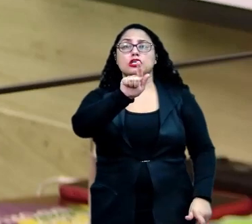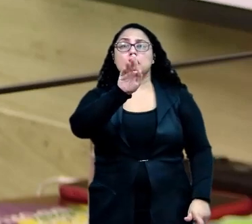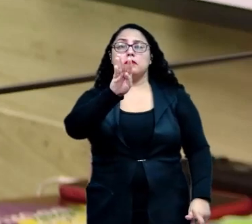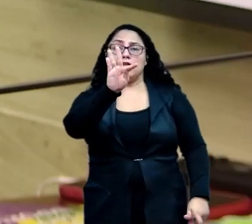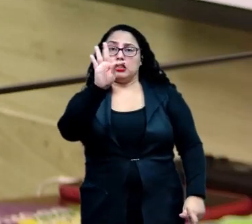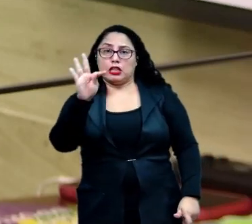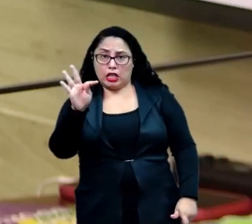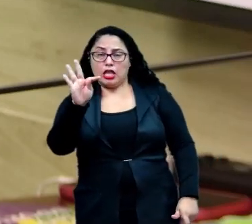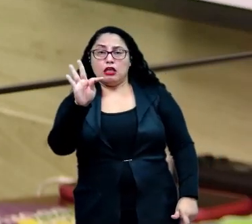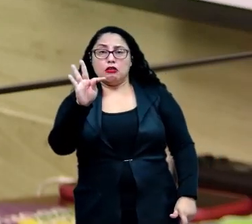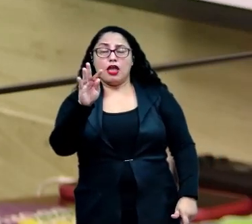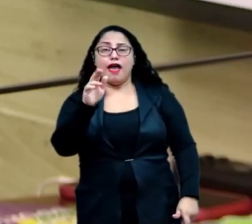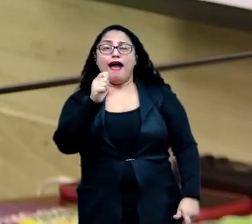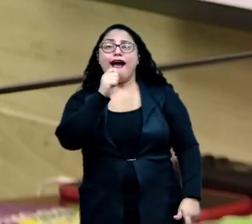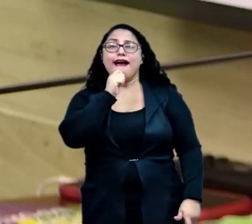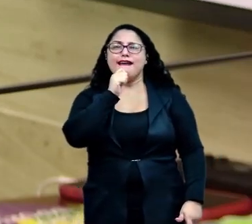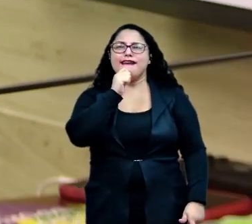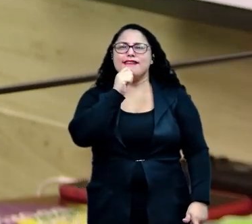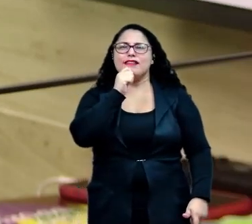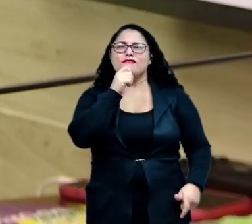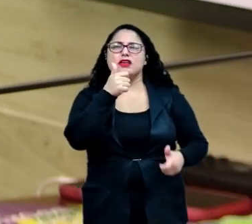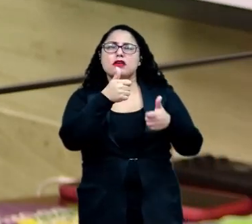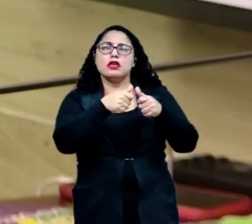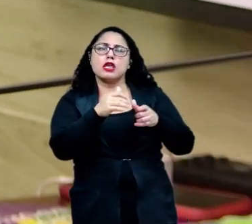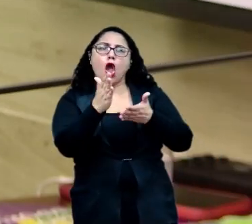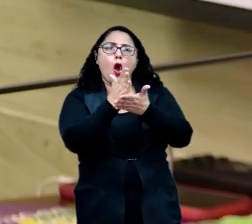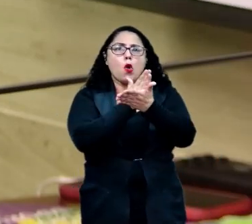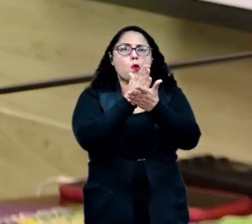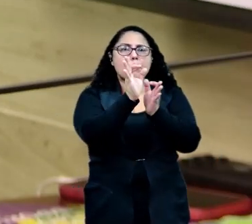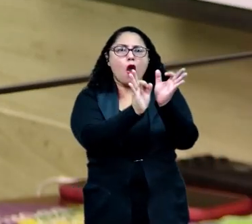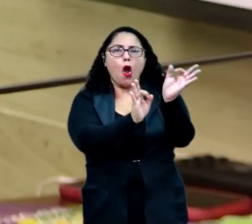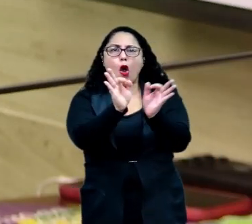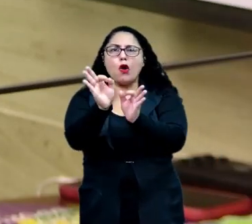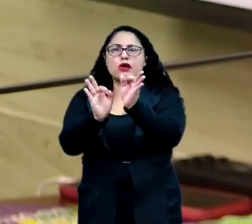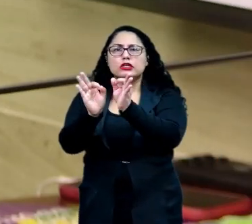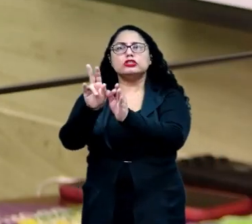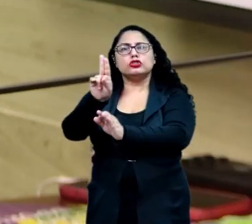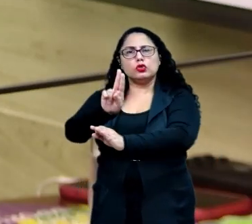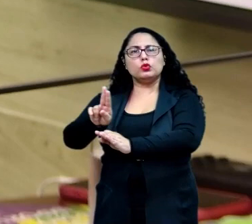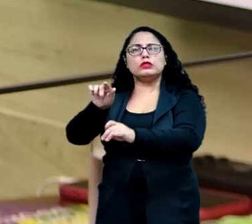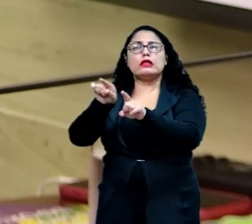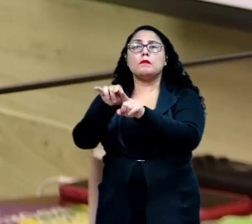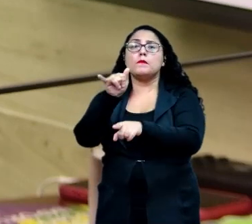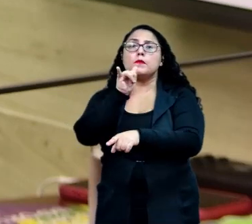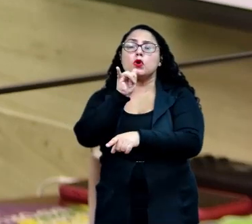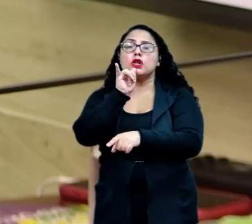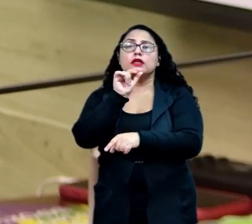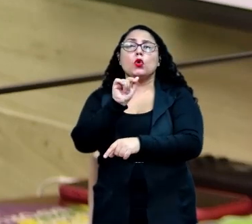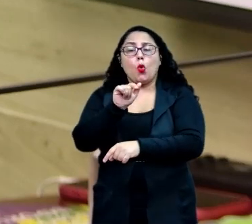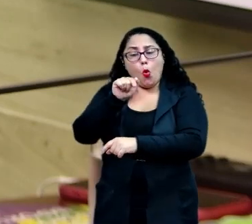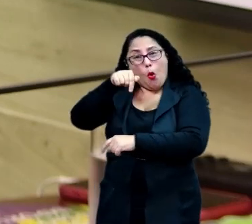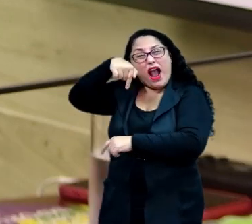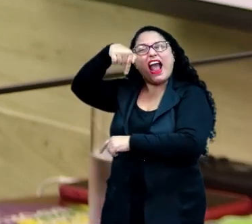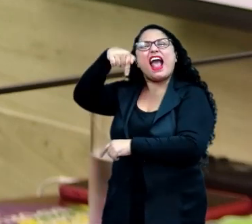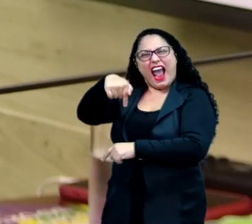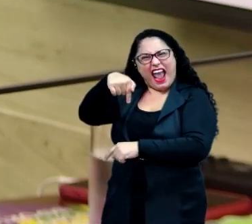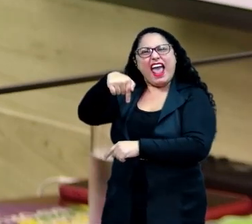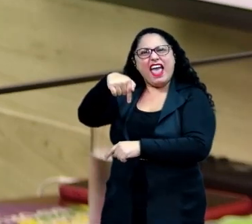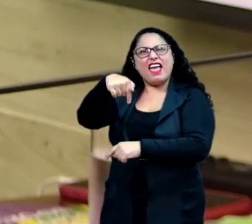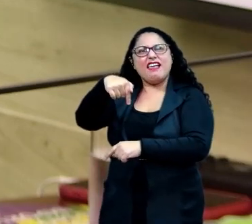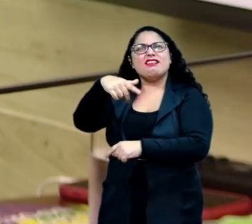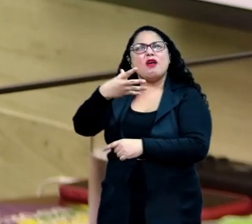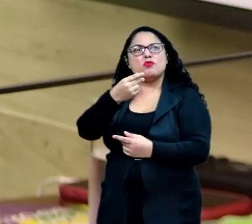LGBTQ, ainda fica muito a cargo das organizações que as utilizam. Por exemplo, o que há